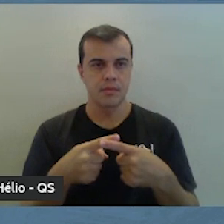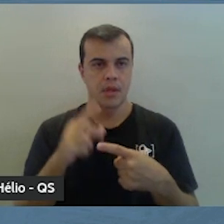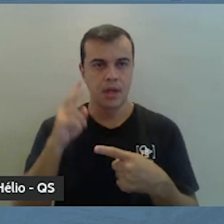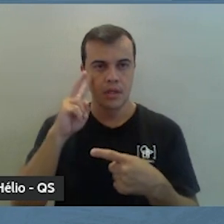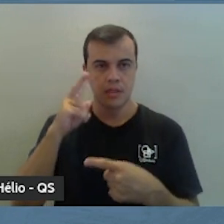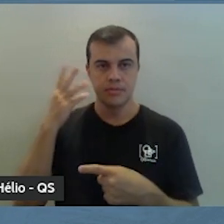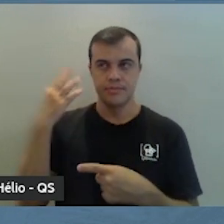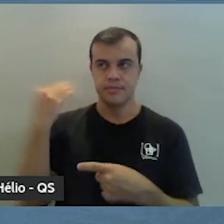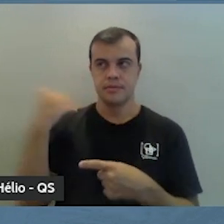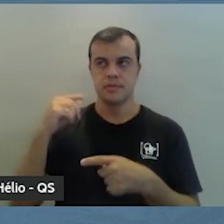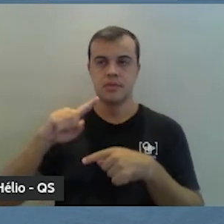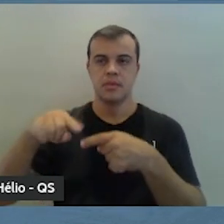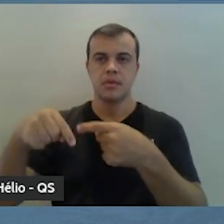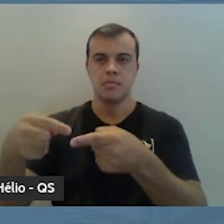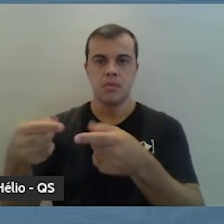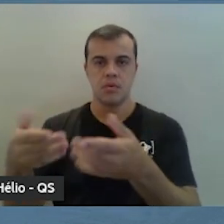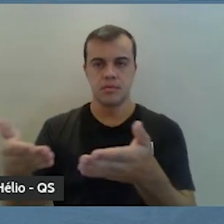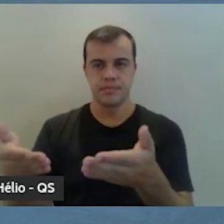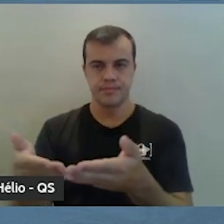anterior para posterior, né?